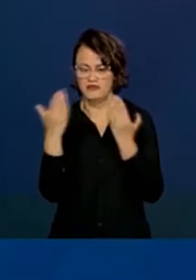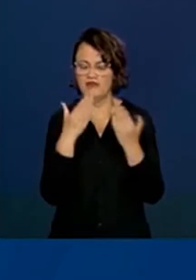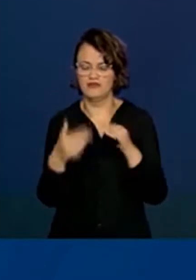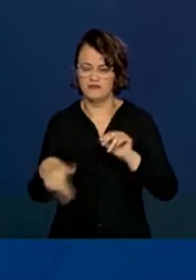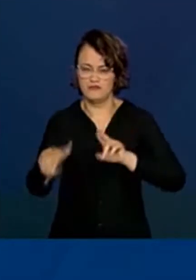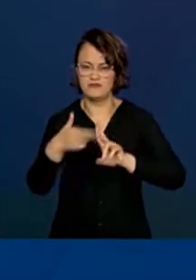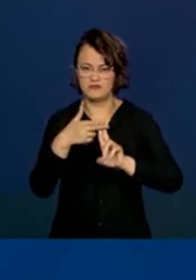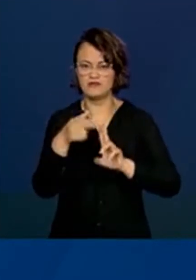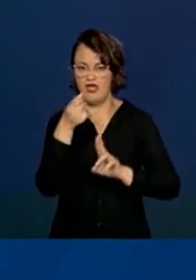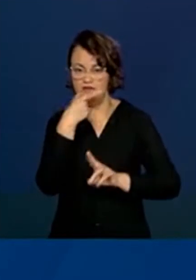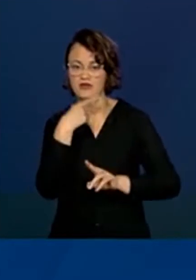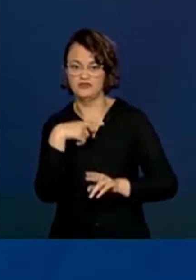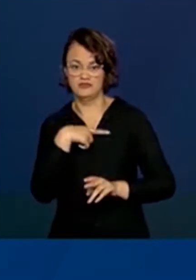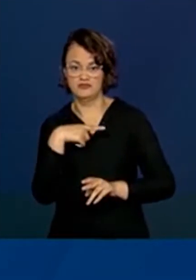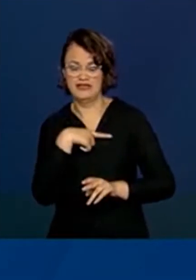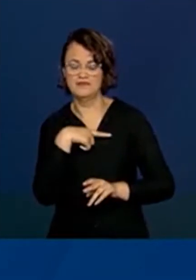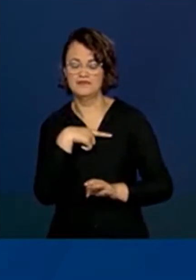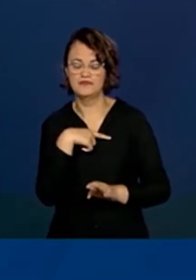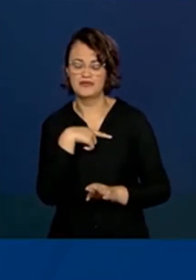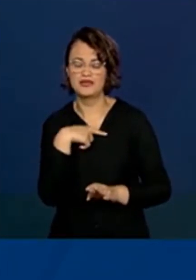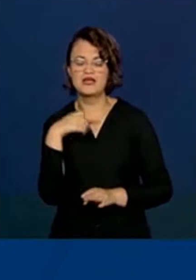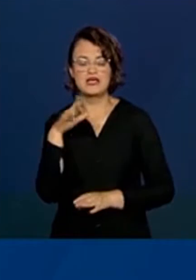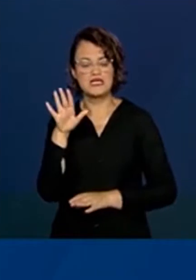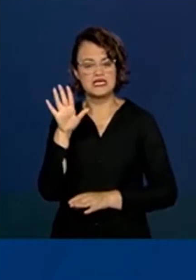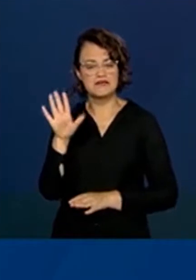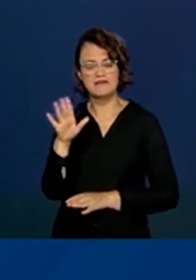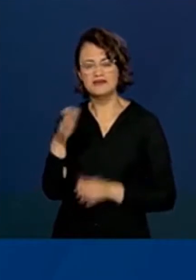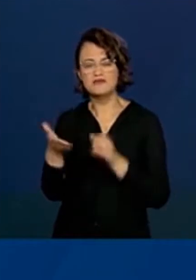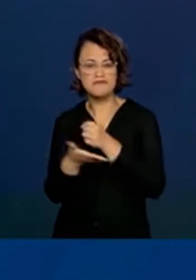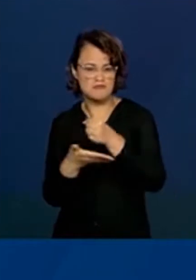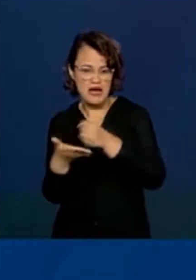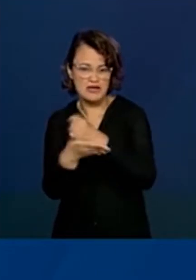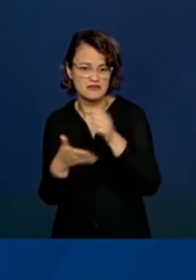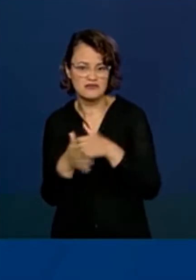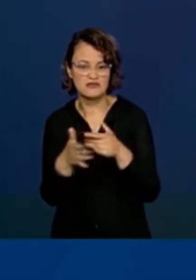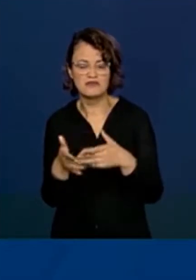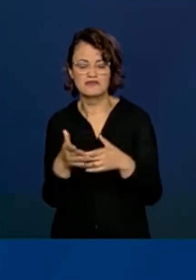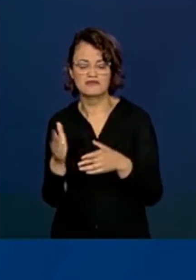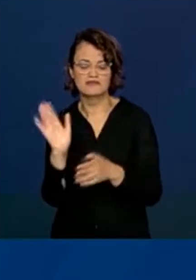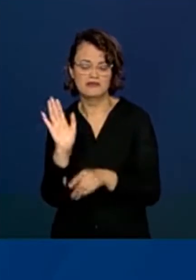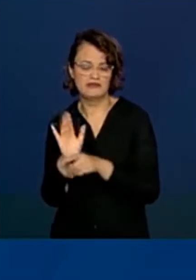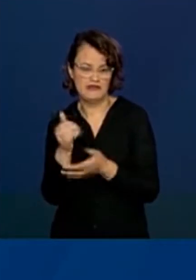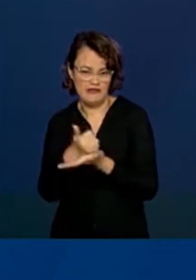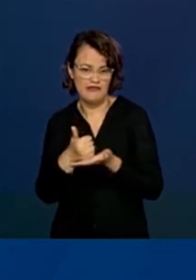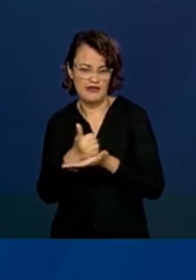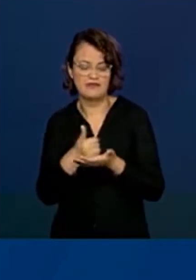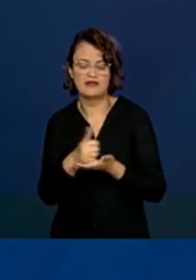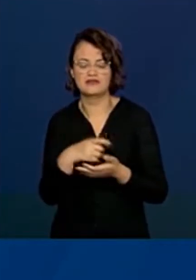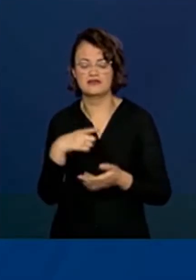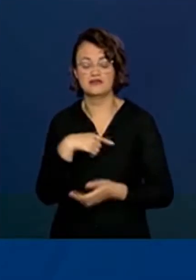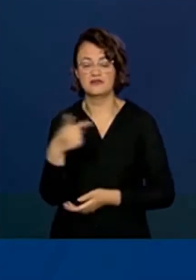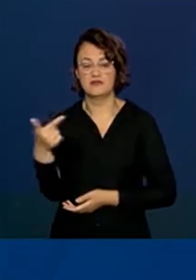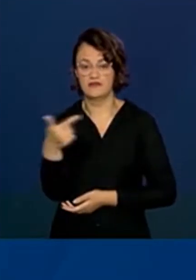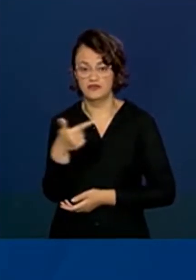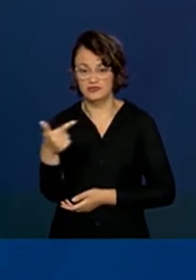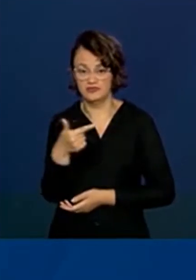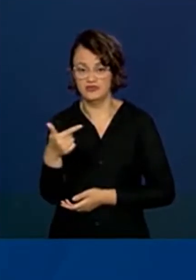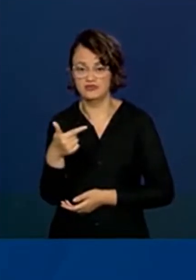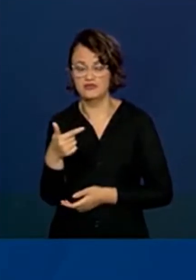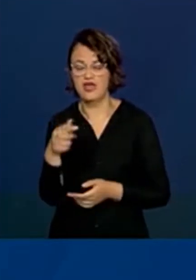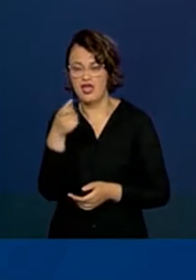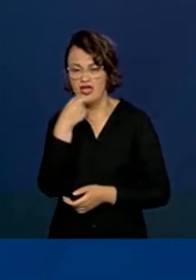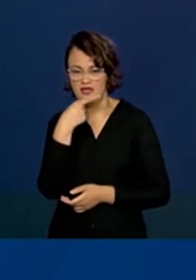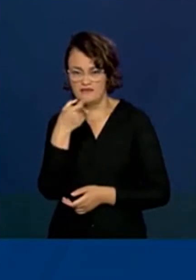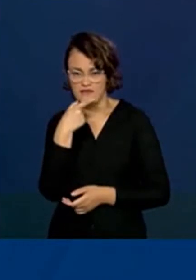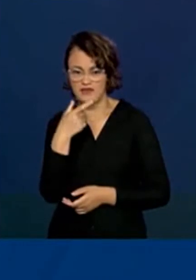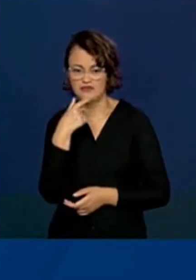SUS, sendo que no componente básico da assistência farmacêutica temos 22 fármacos em